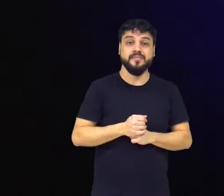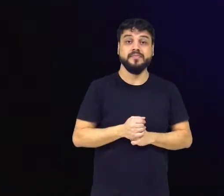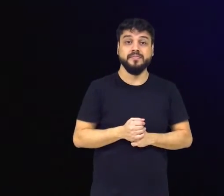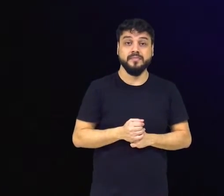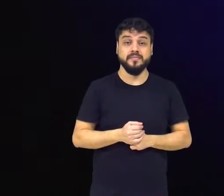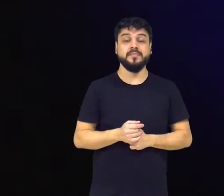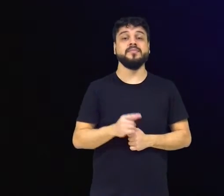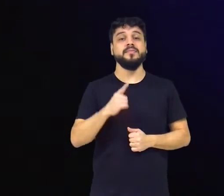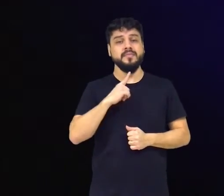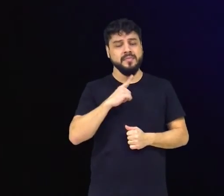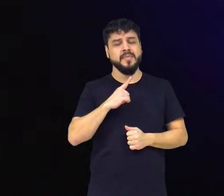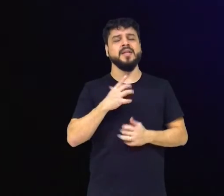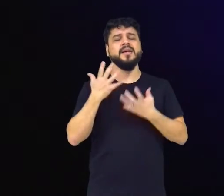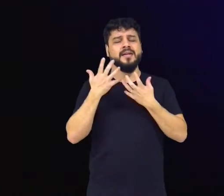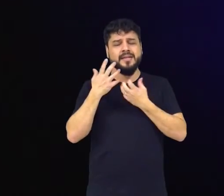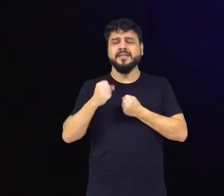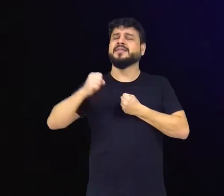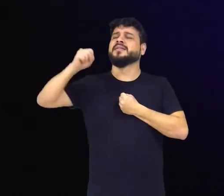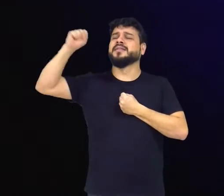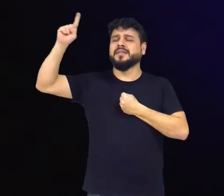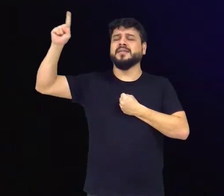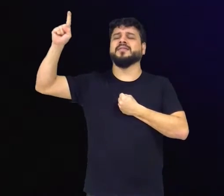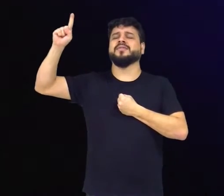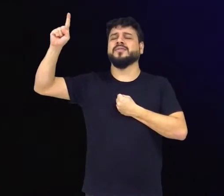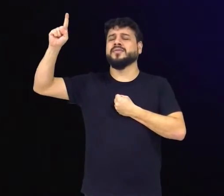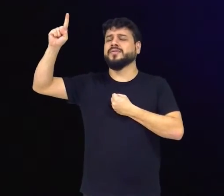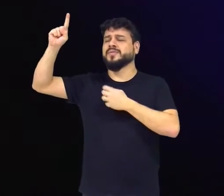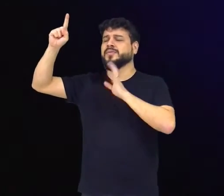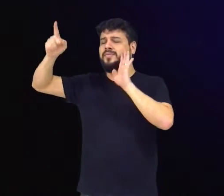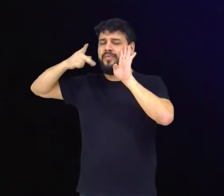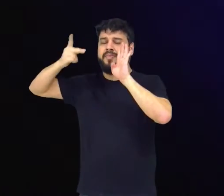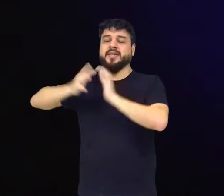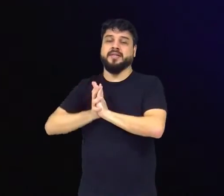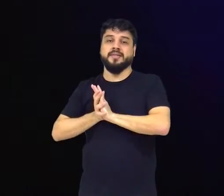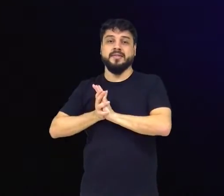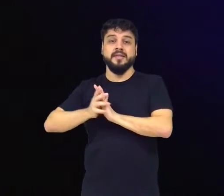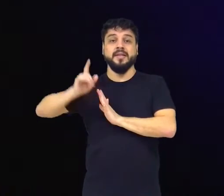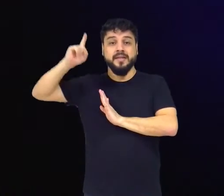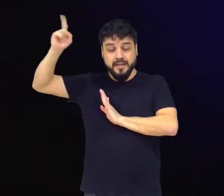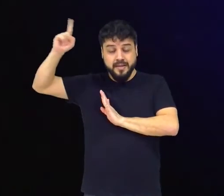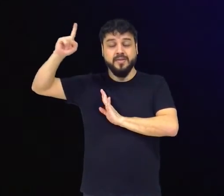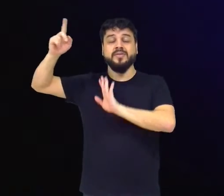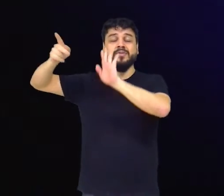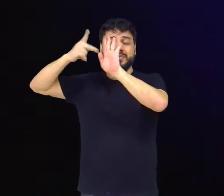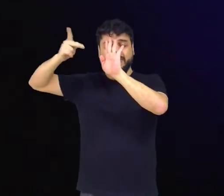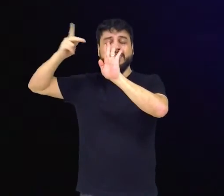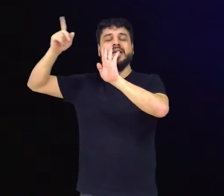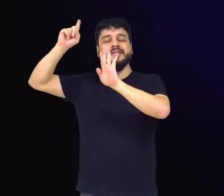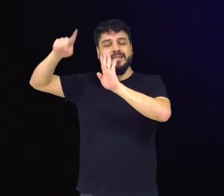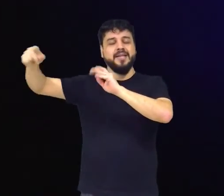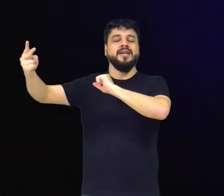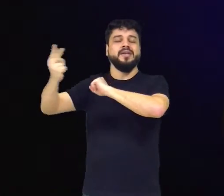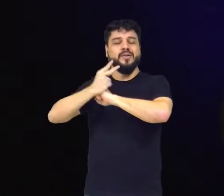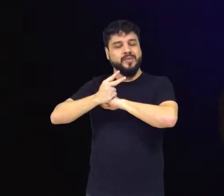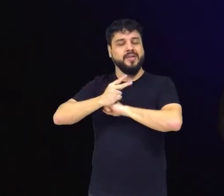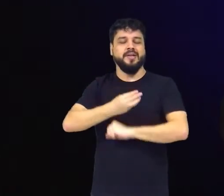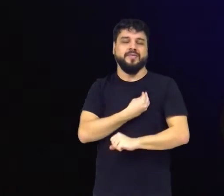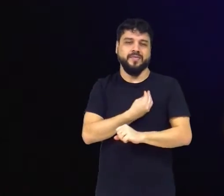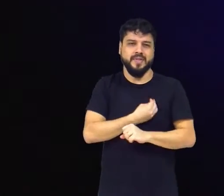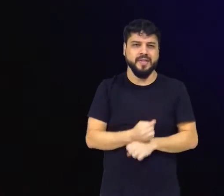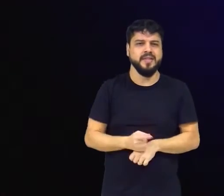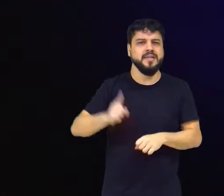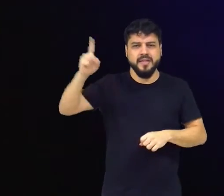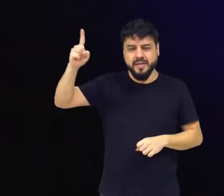suas promessas, porque elas dão conta da restauração do Senhor para a sua vida. Deus não só faz cessar